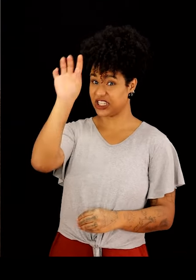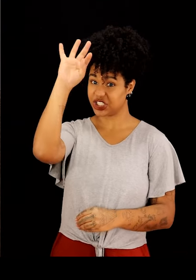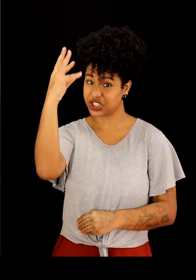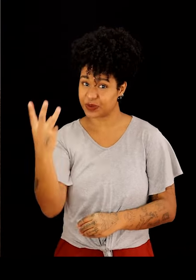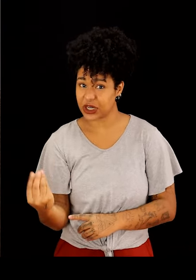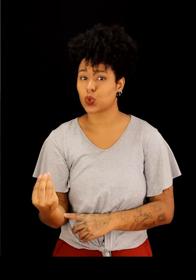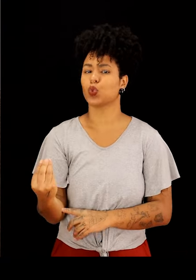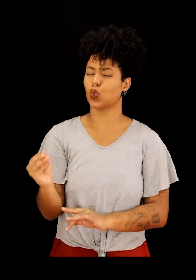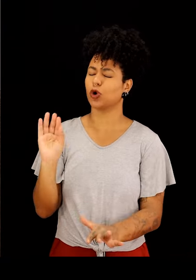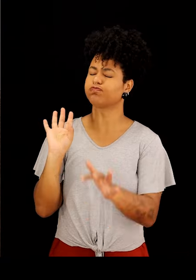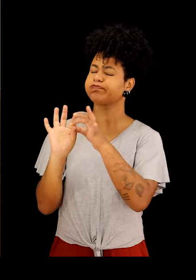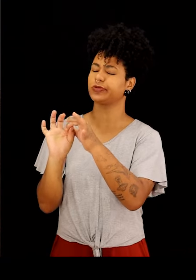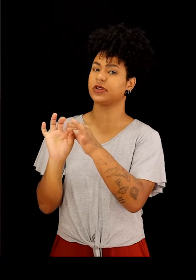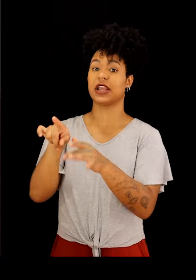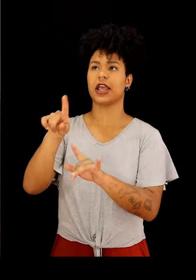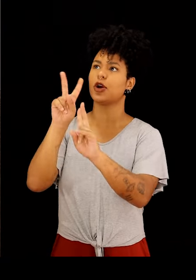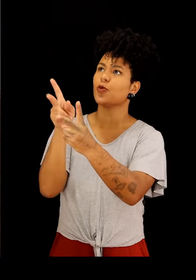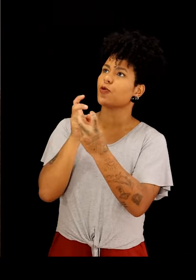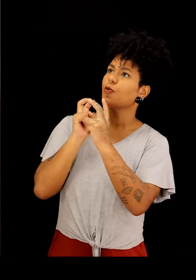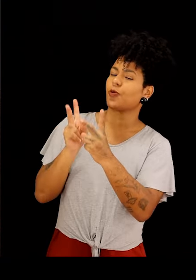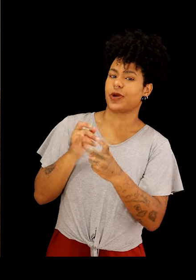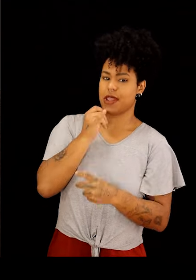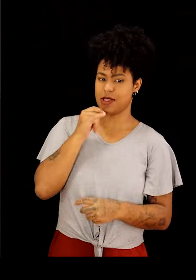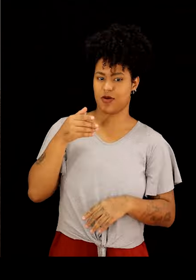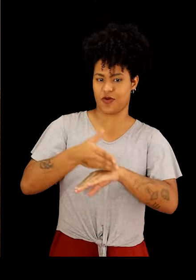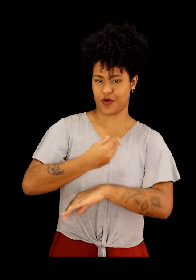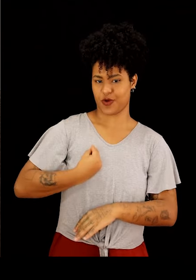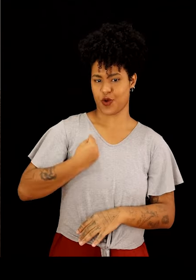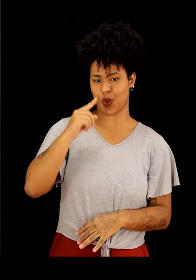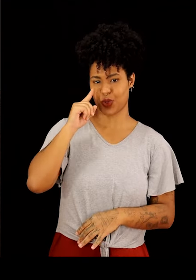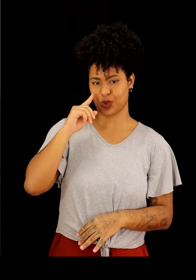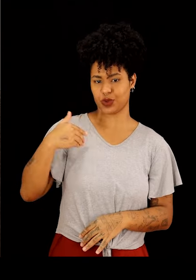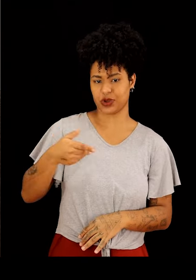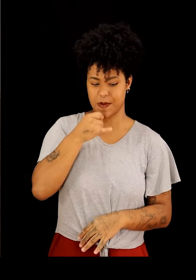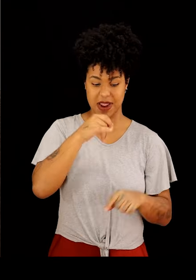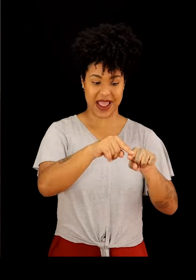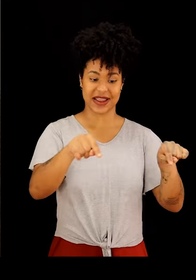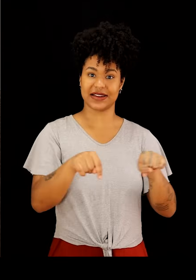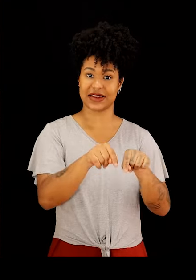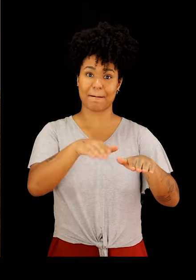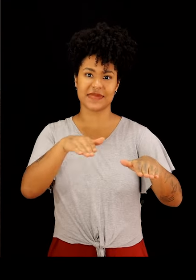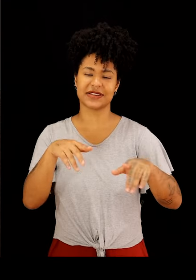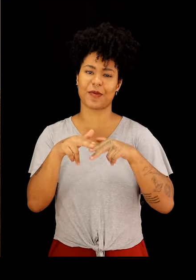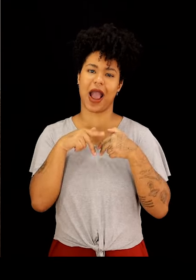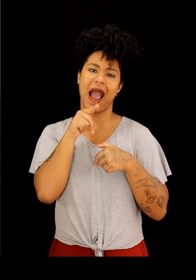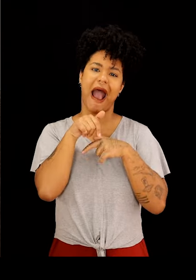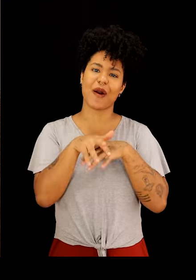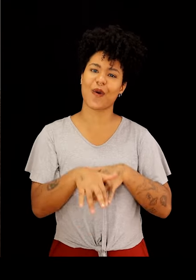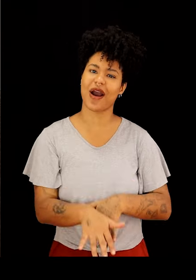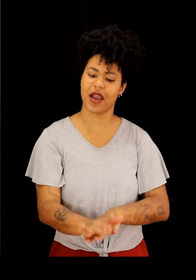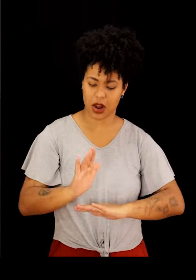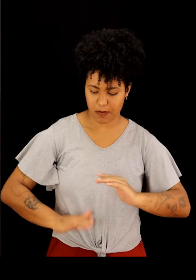dessa fonte. Então, esse dia a dia aqui, como assim, ele ficava muito na piscina, porque a água, e tocava na